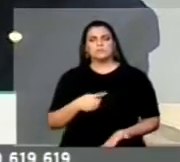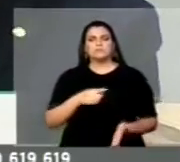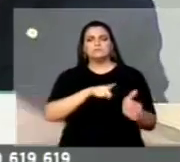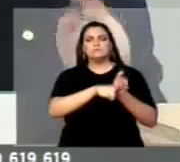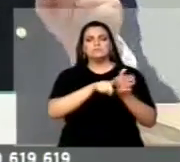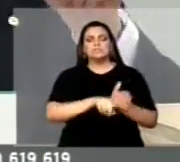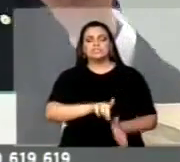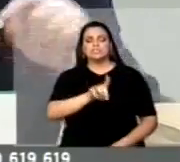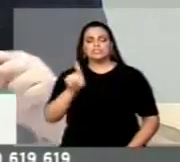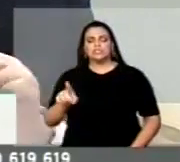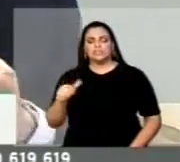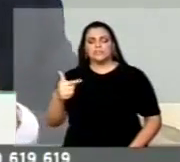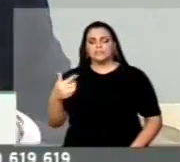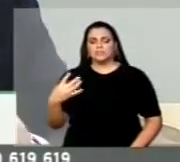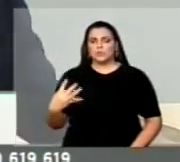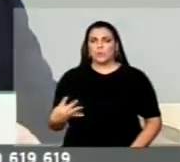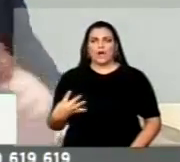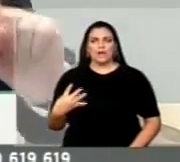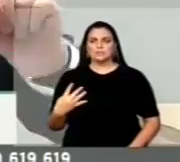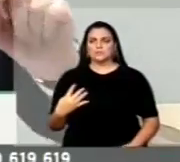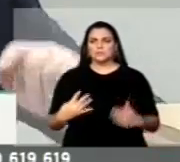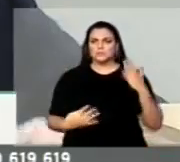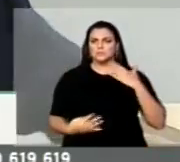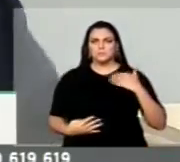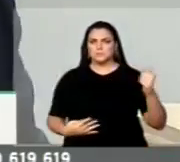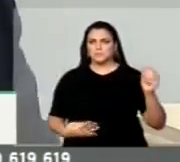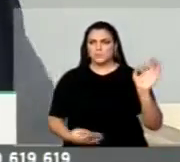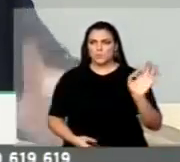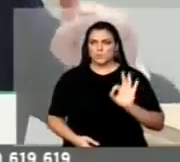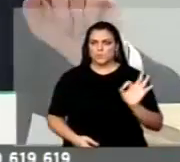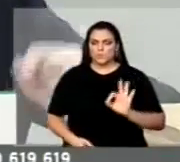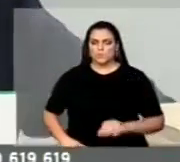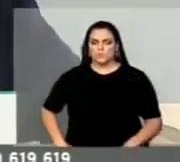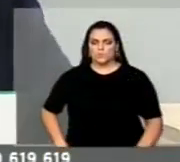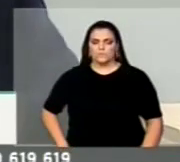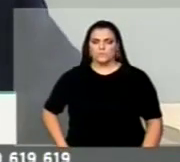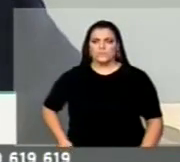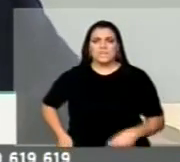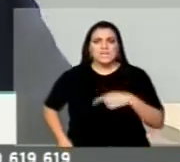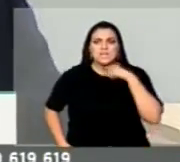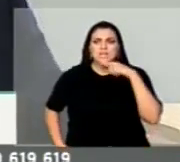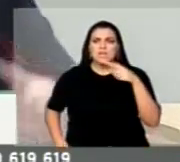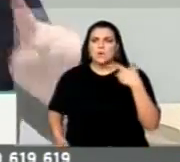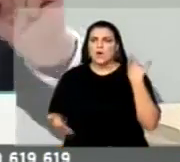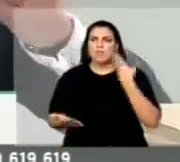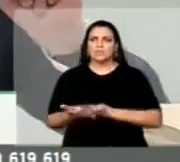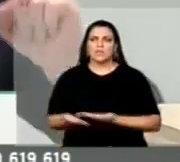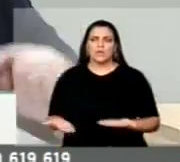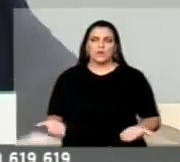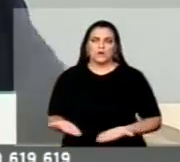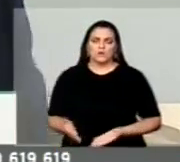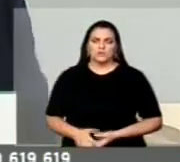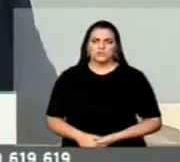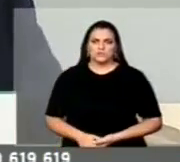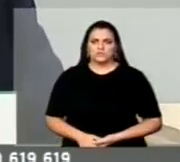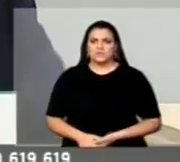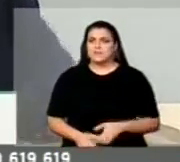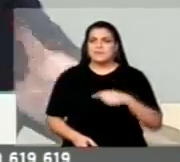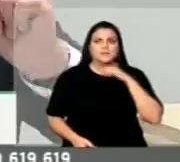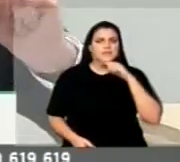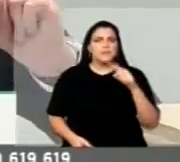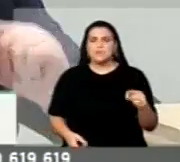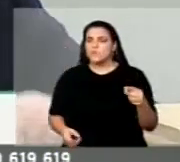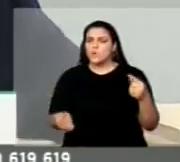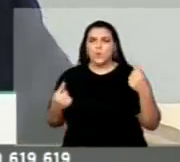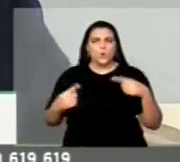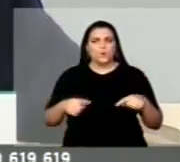dia 24. Eu não fui ouvido naquele inquérito, deputado. Não fui ouvido naquele inquérito, como não foi ouvido em nenhum até hoje. Não há um inquérito que foi instaurado contra mim